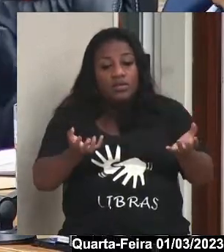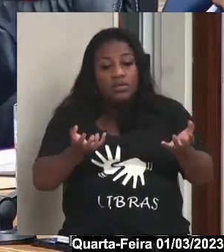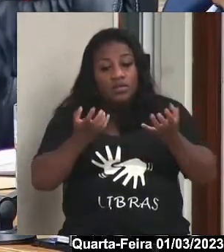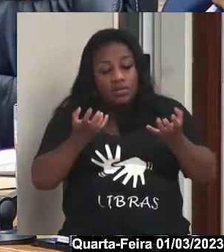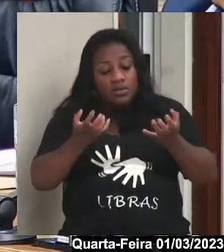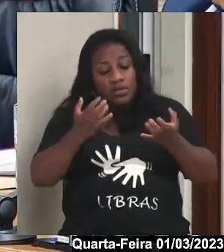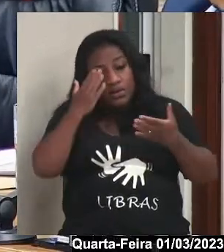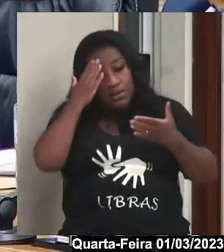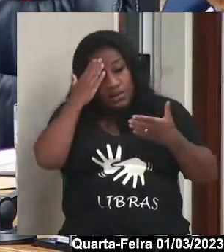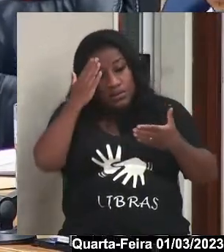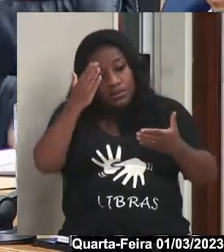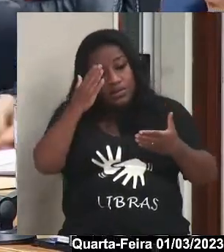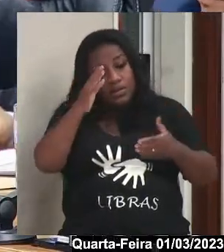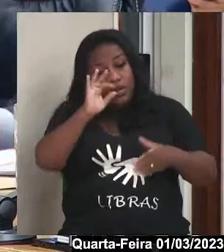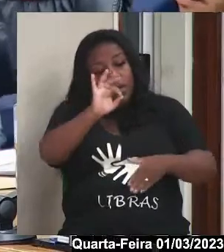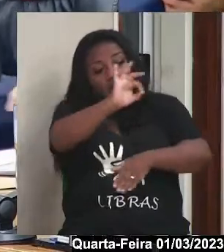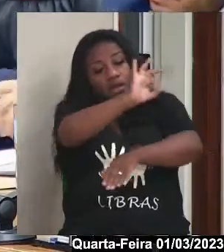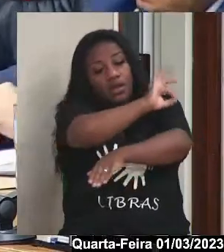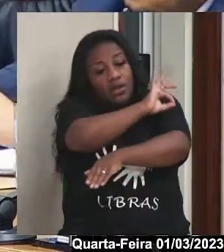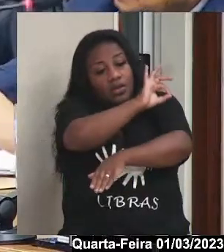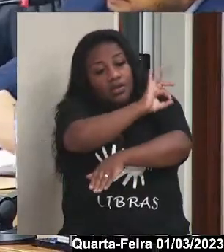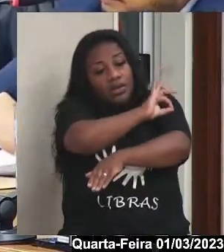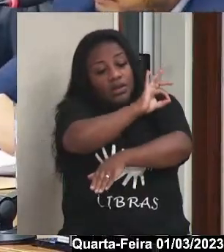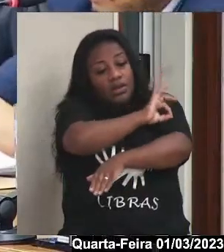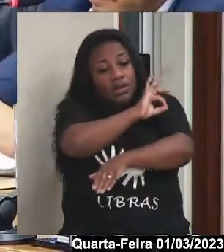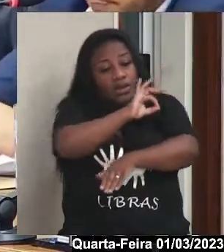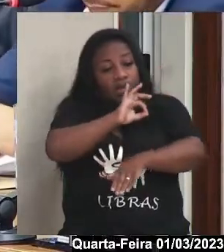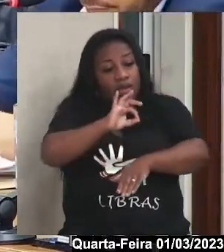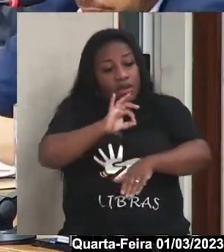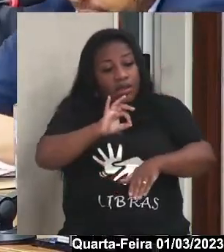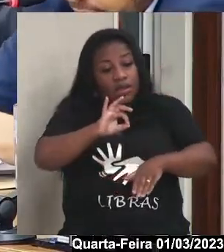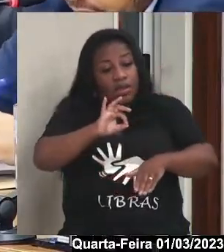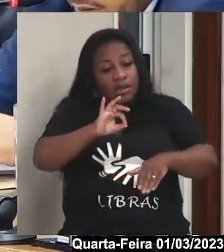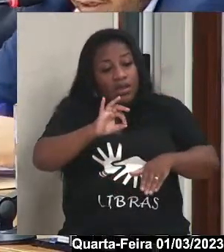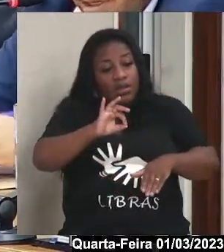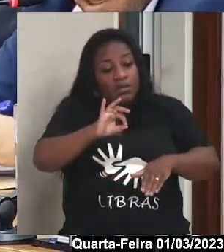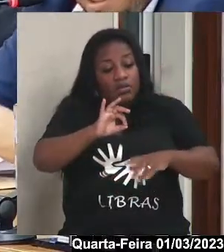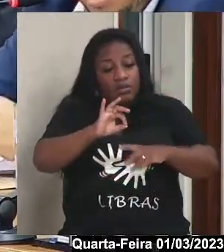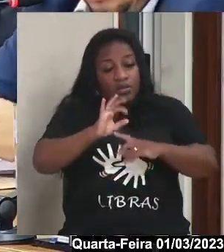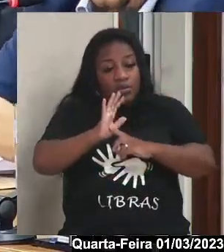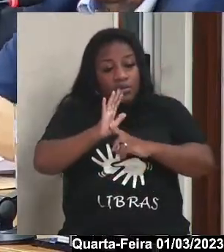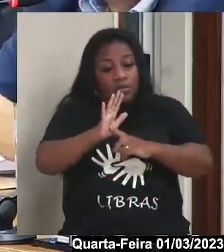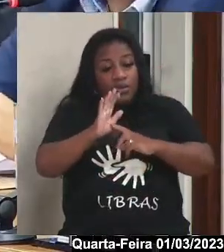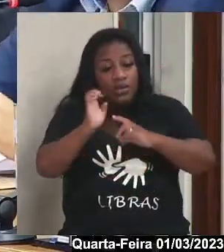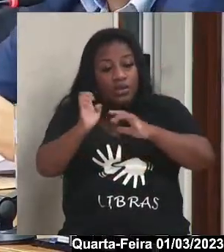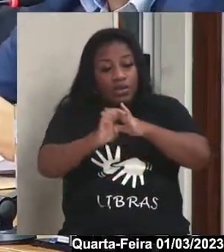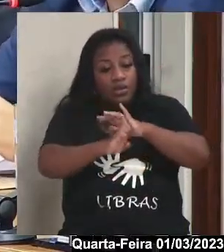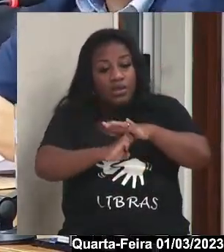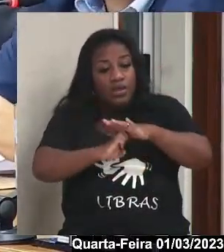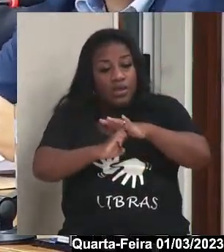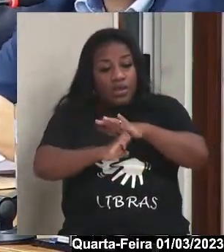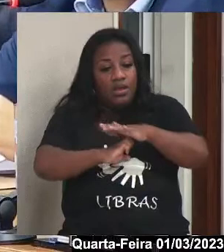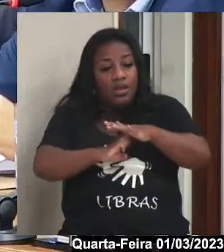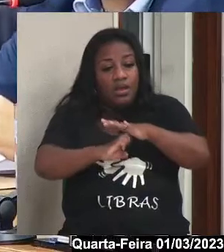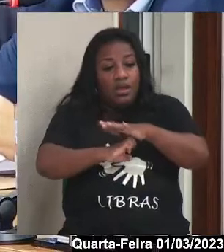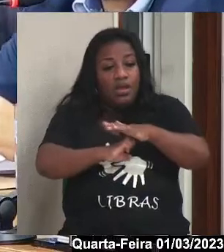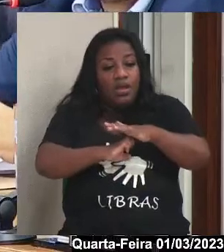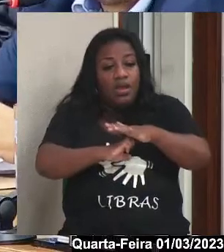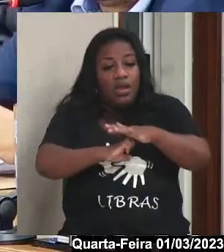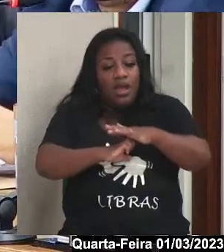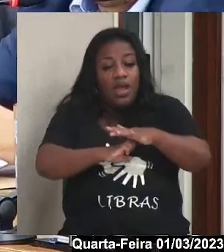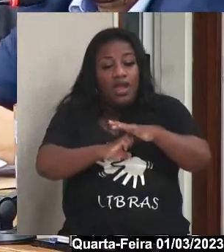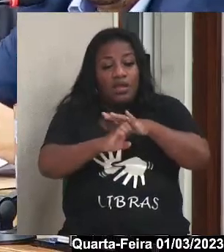aqui, sim, agradecer ao prefeito Ney Santos, que pagou, sim, as empresas. E detalhe, presidente Renato, a